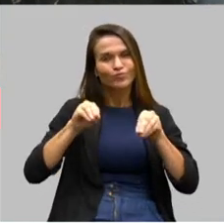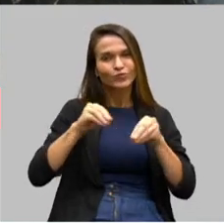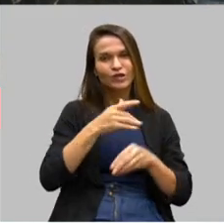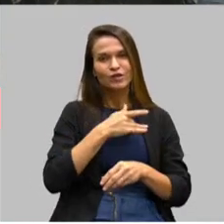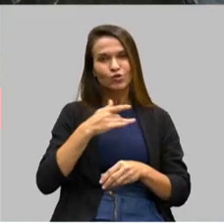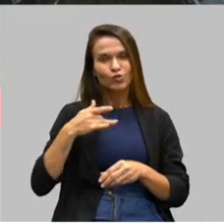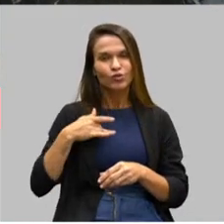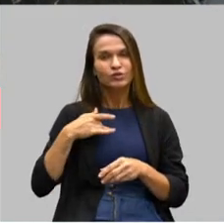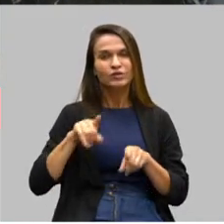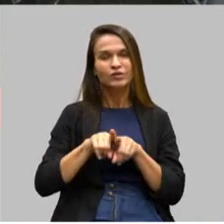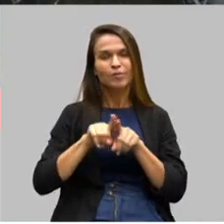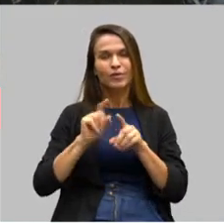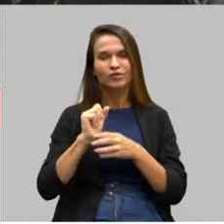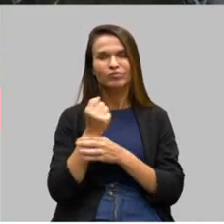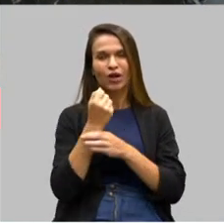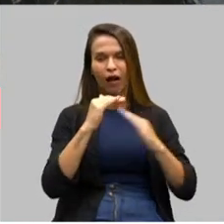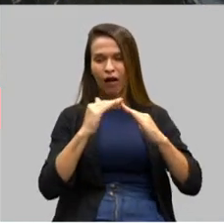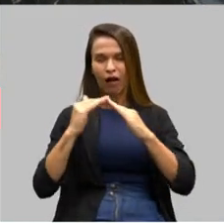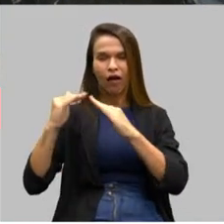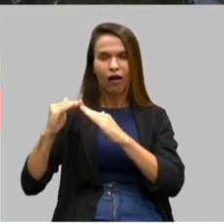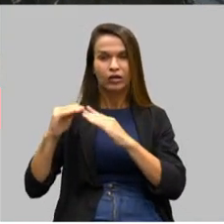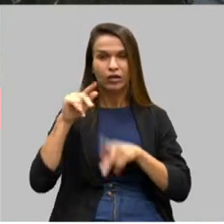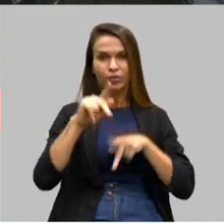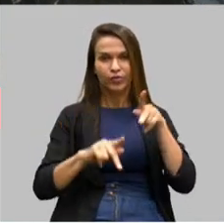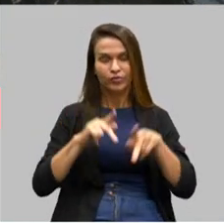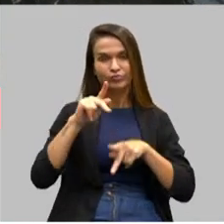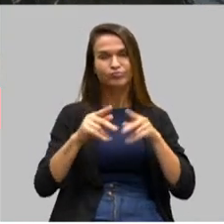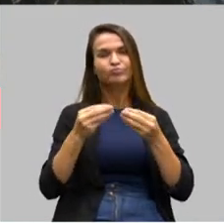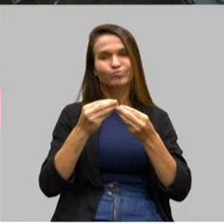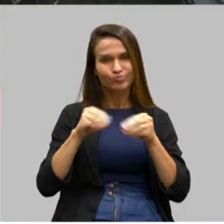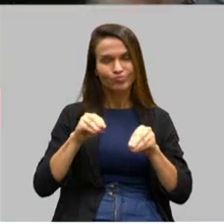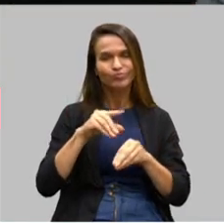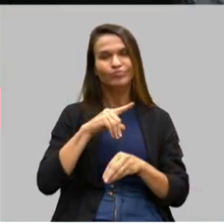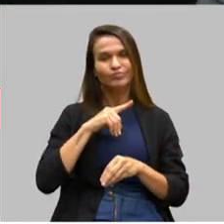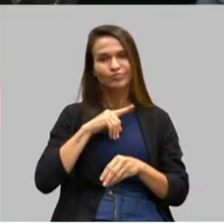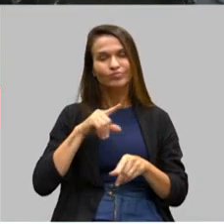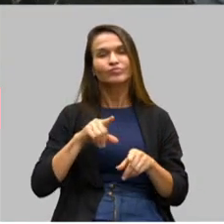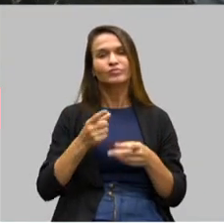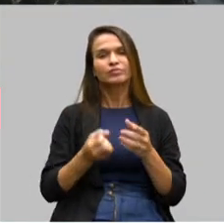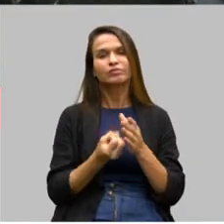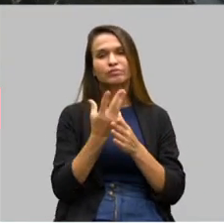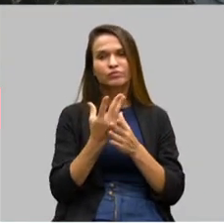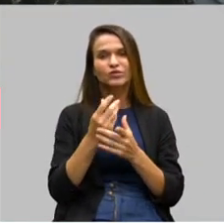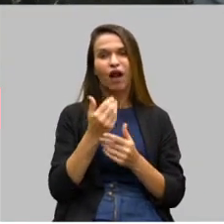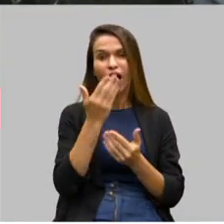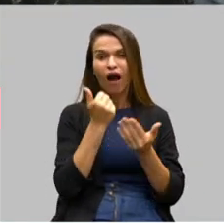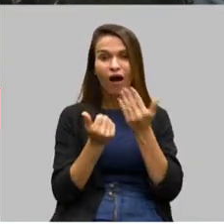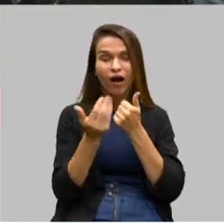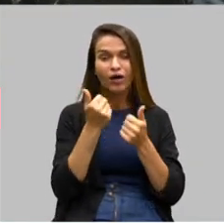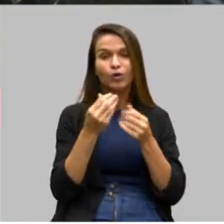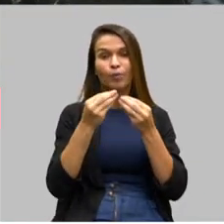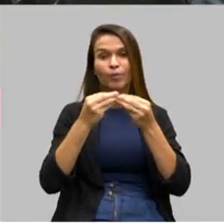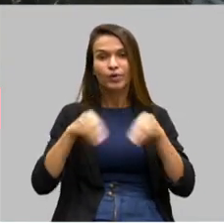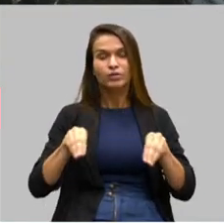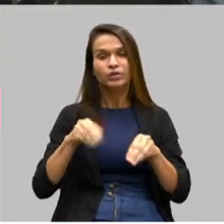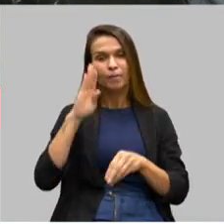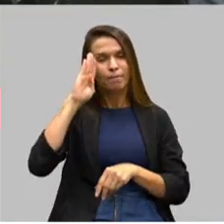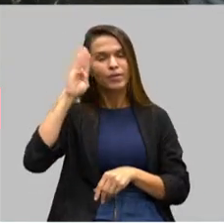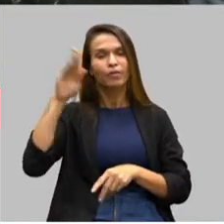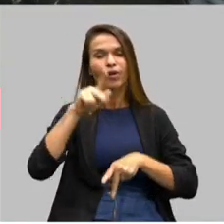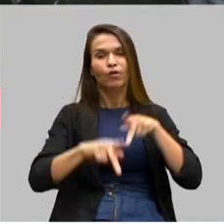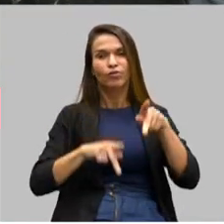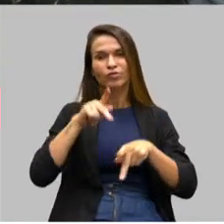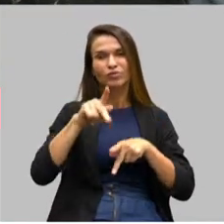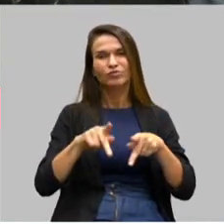e a segurança hídrica da população, assim como a capacidade de produção de alimentos, o que prejudica principalmente as populações